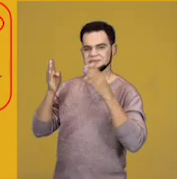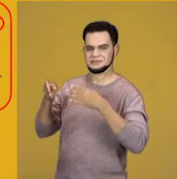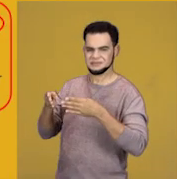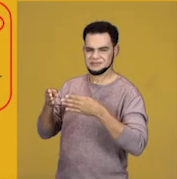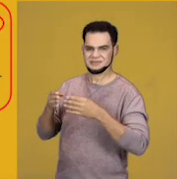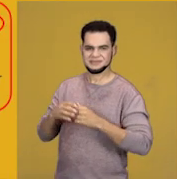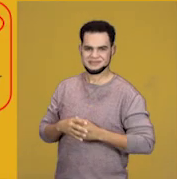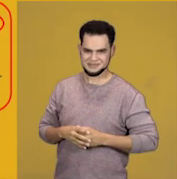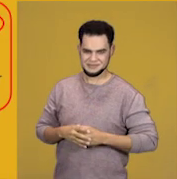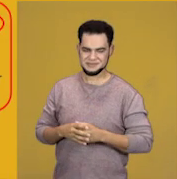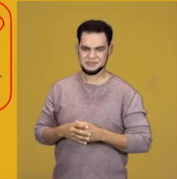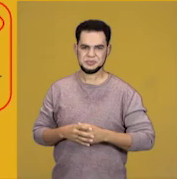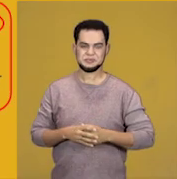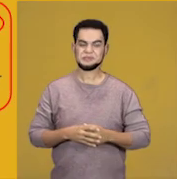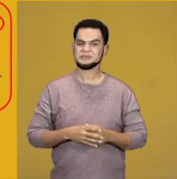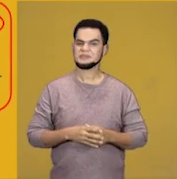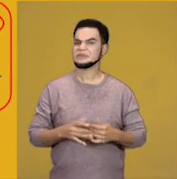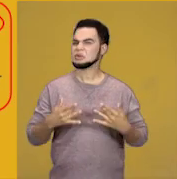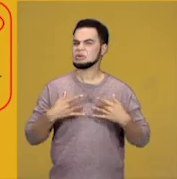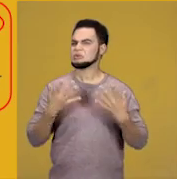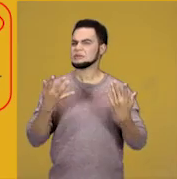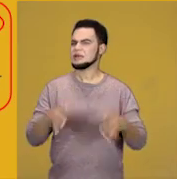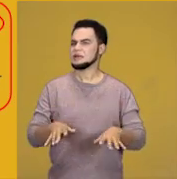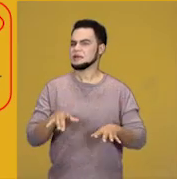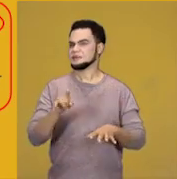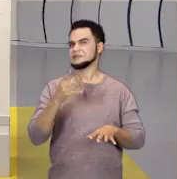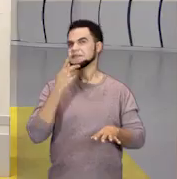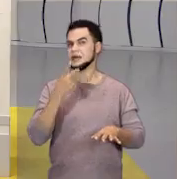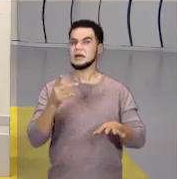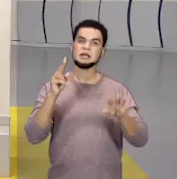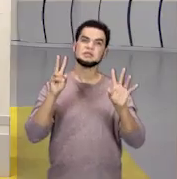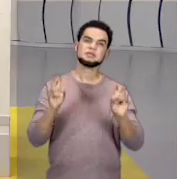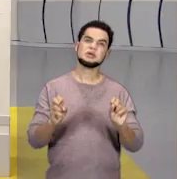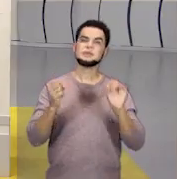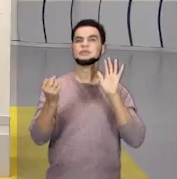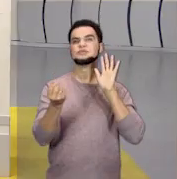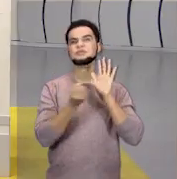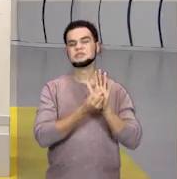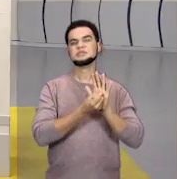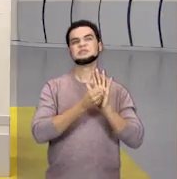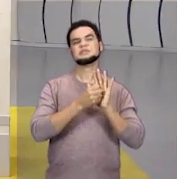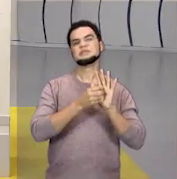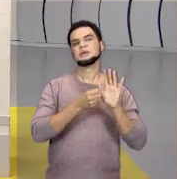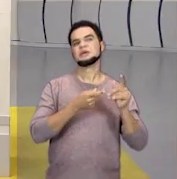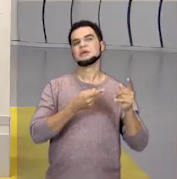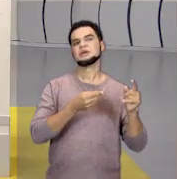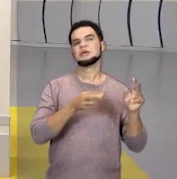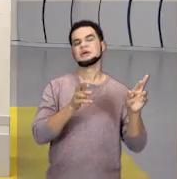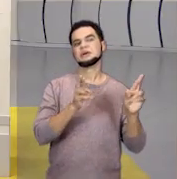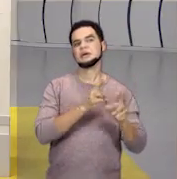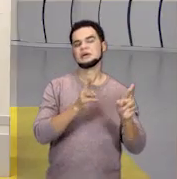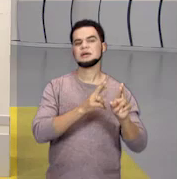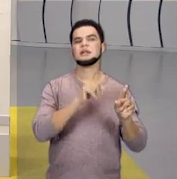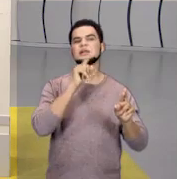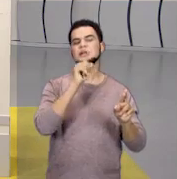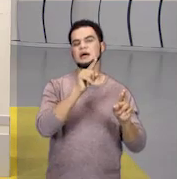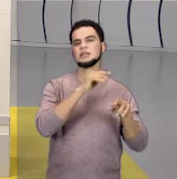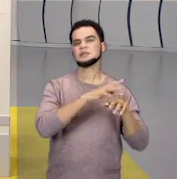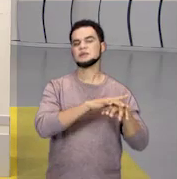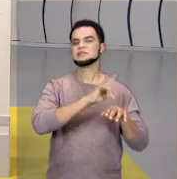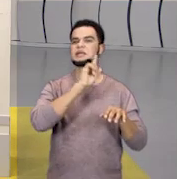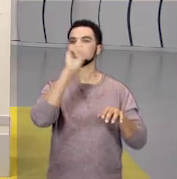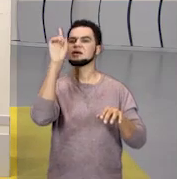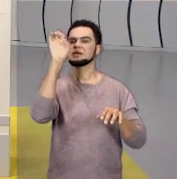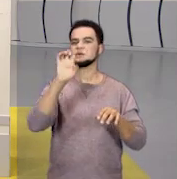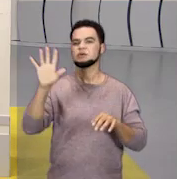Então, eu não quero que você fale comigo sobre o estigma associado às doenças mentais lá na Europa. Eu não quero